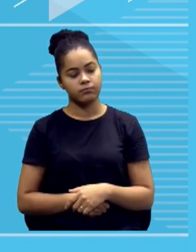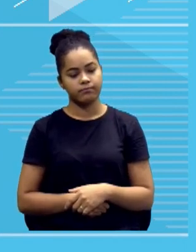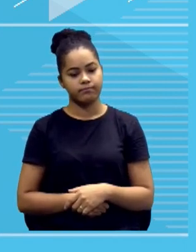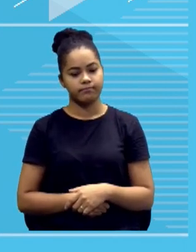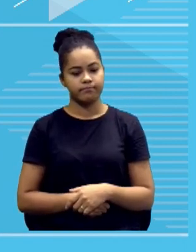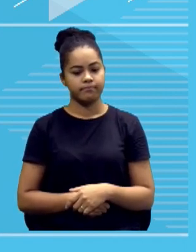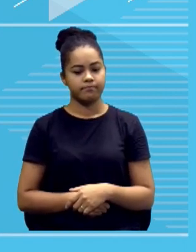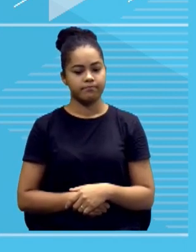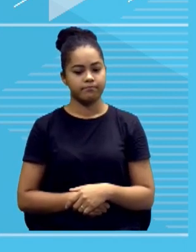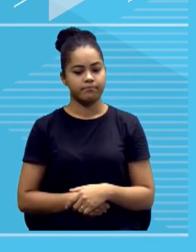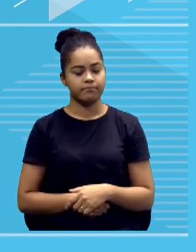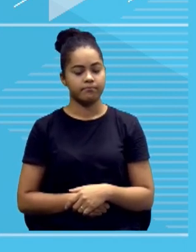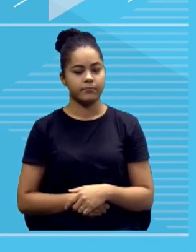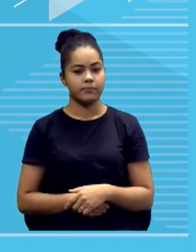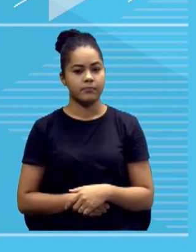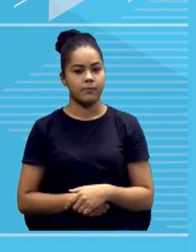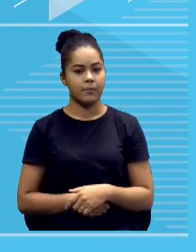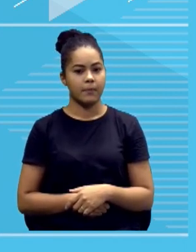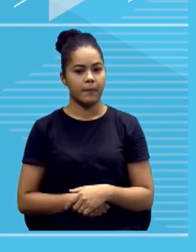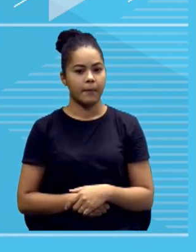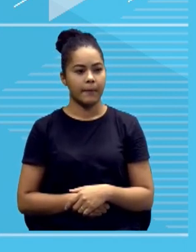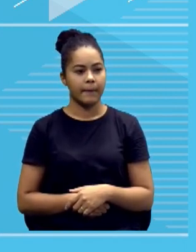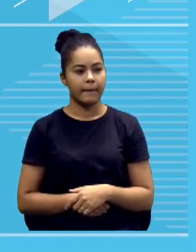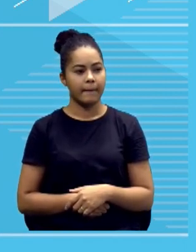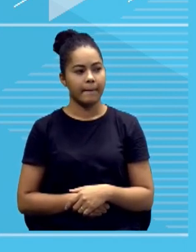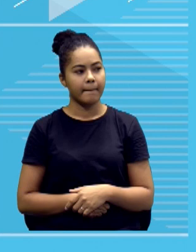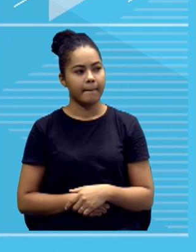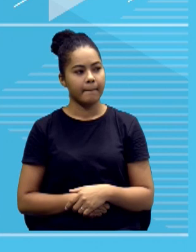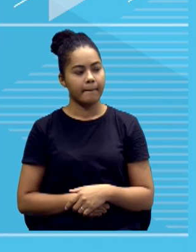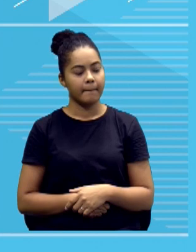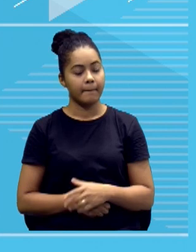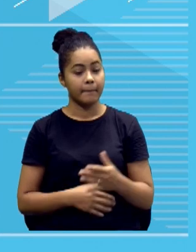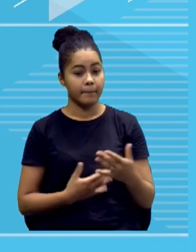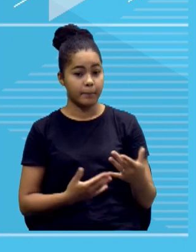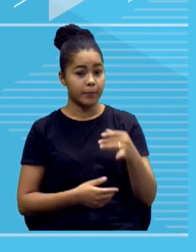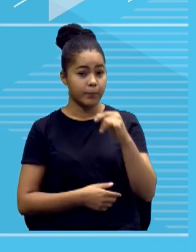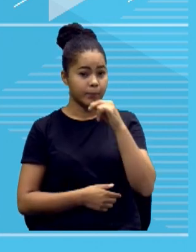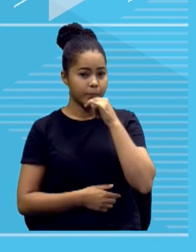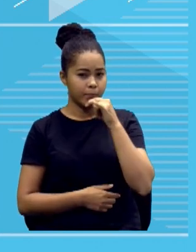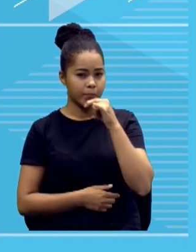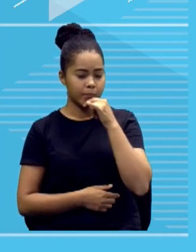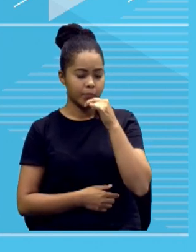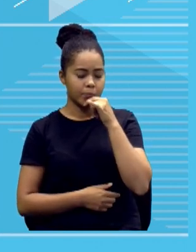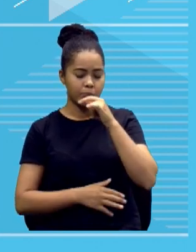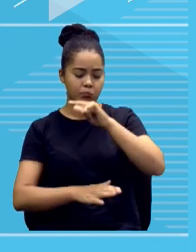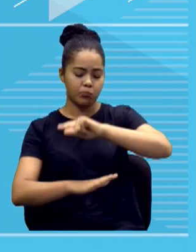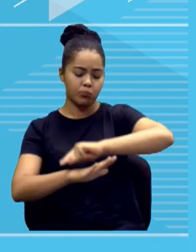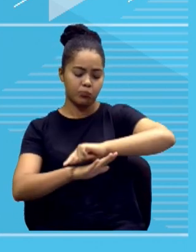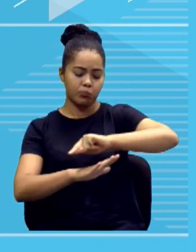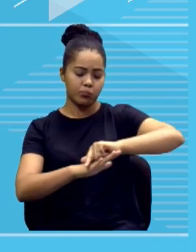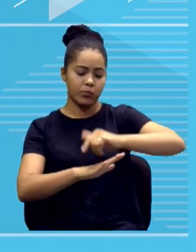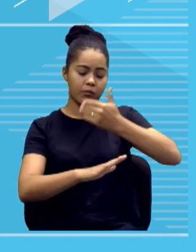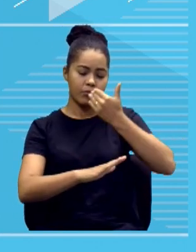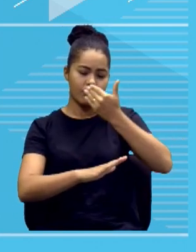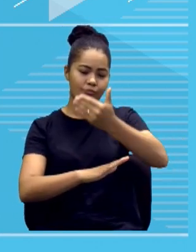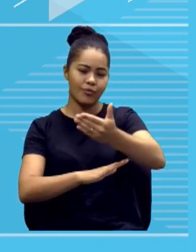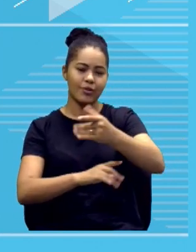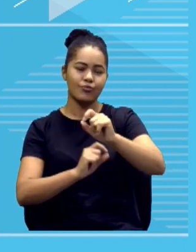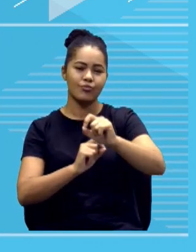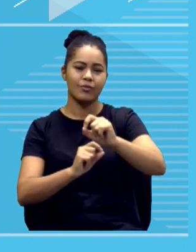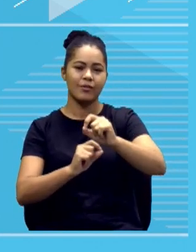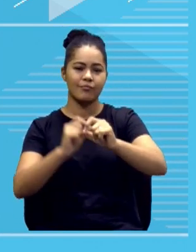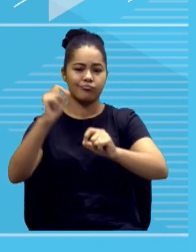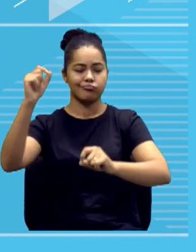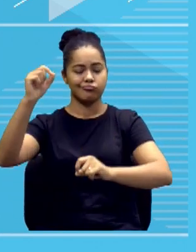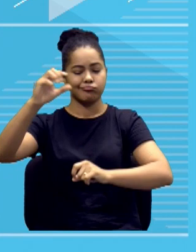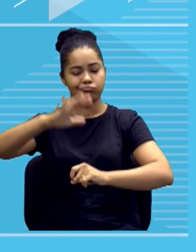gente começou a falar sobre energia solar, eu falava o seguinte: se eu pôr uma placa solar em frente a uma lâmpada acesa,